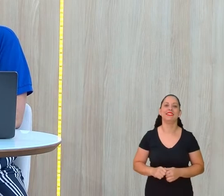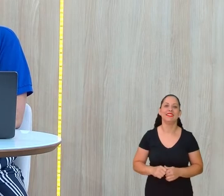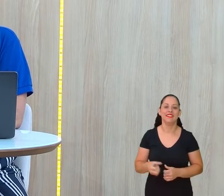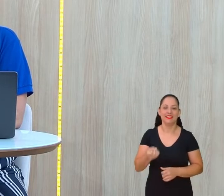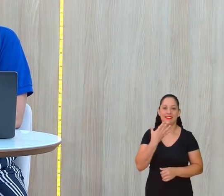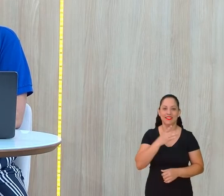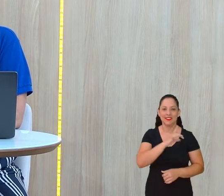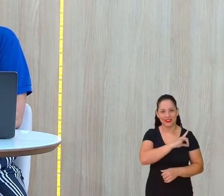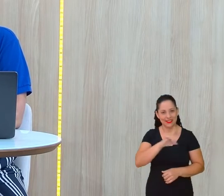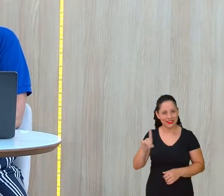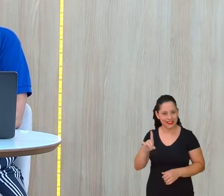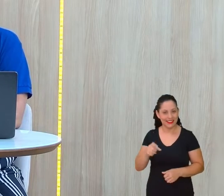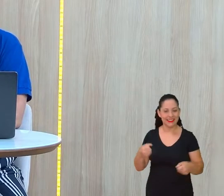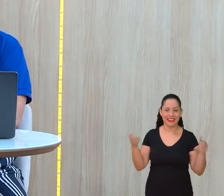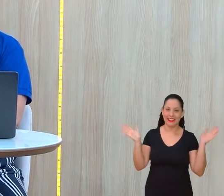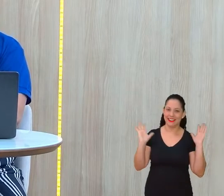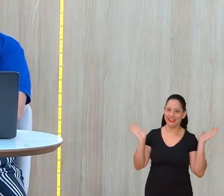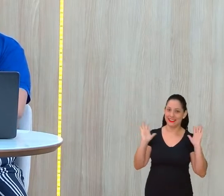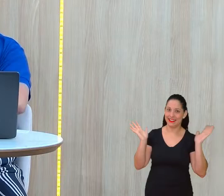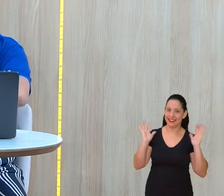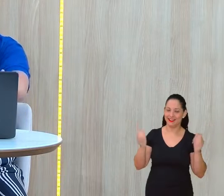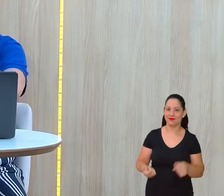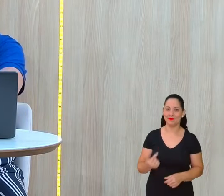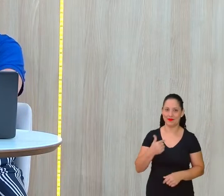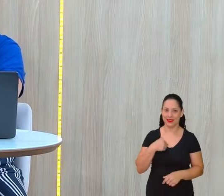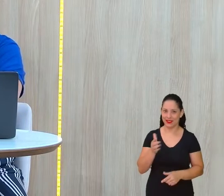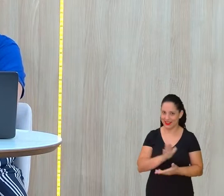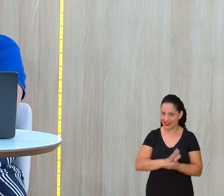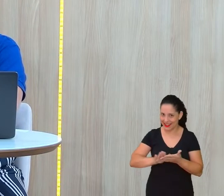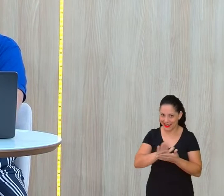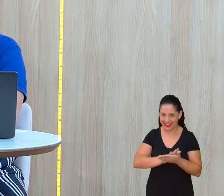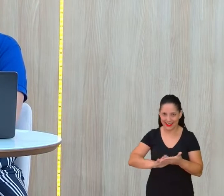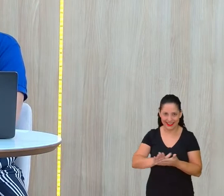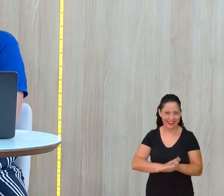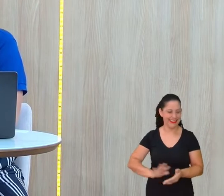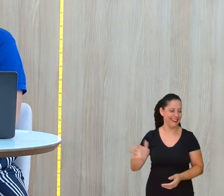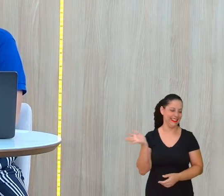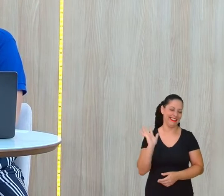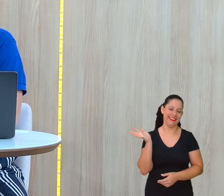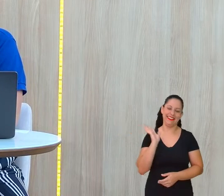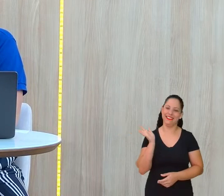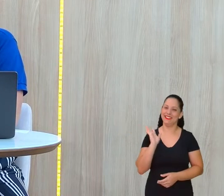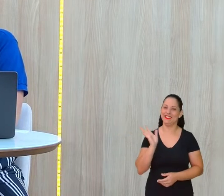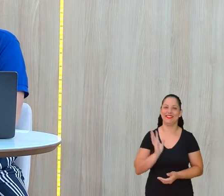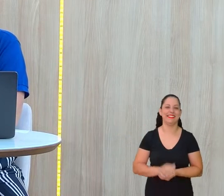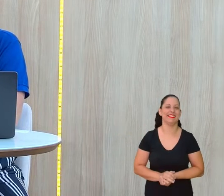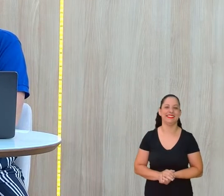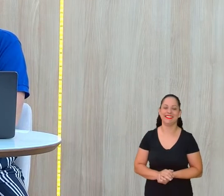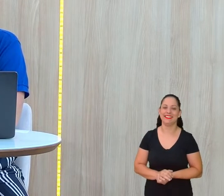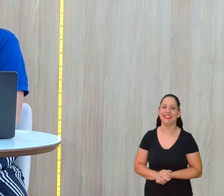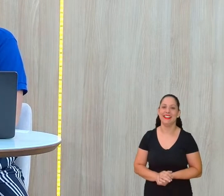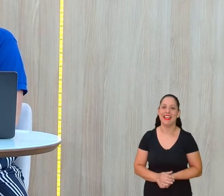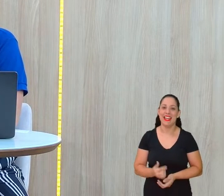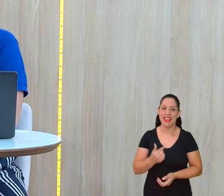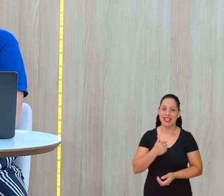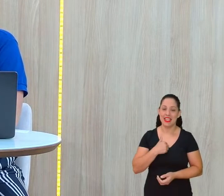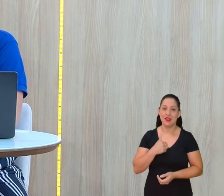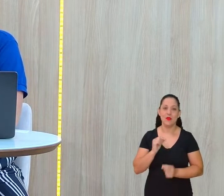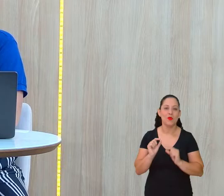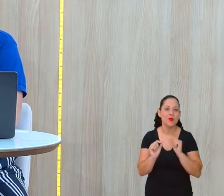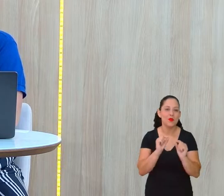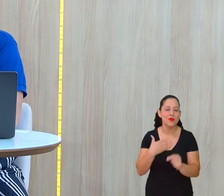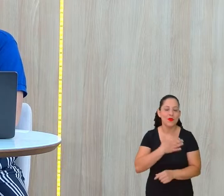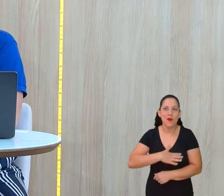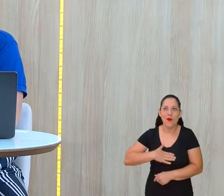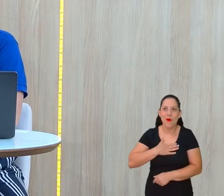Bom dia, gente. Não saco nada de música, que história. Ah, Minha praia são as